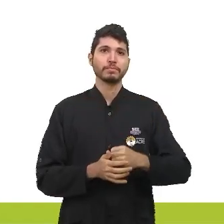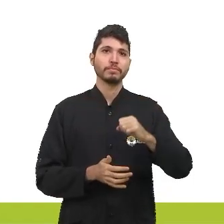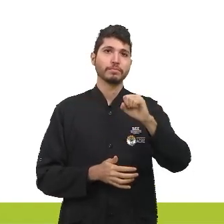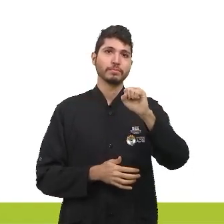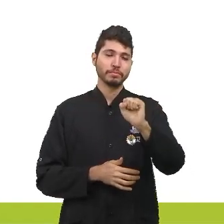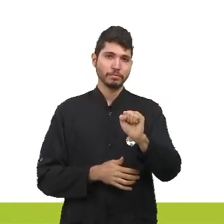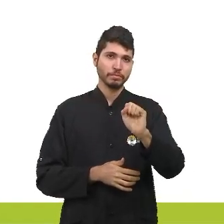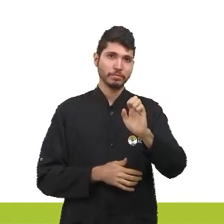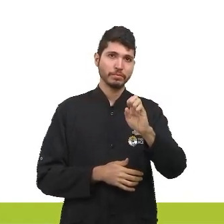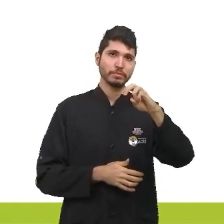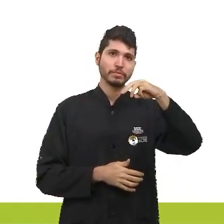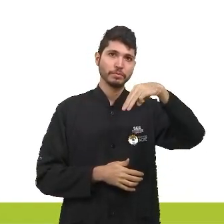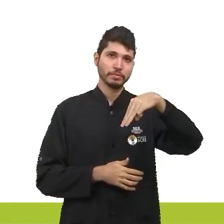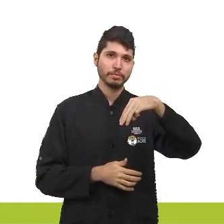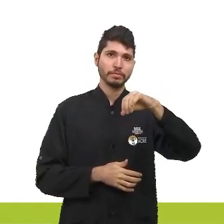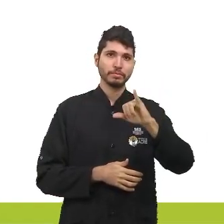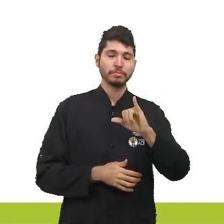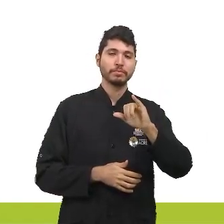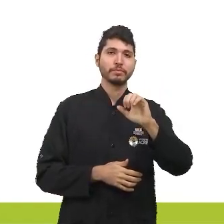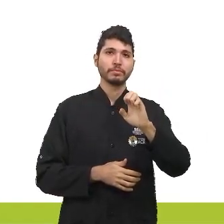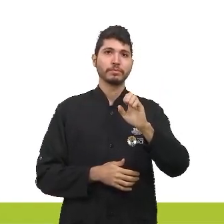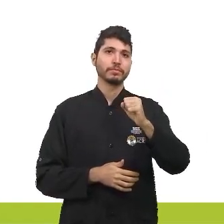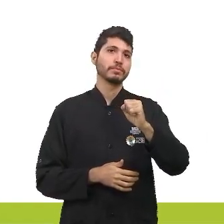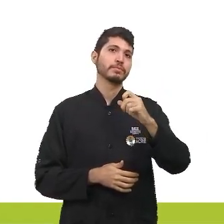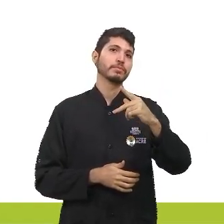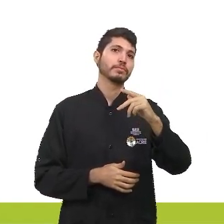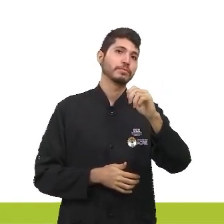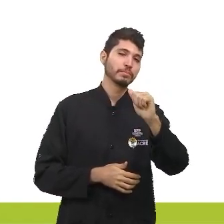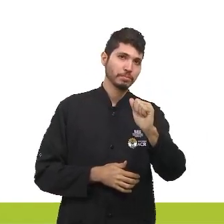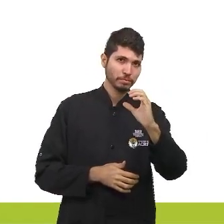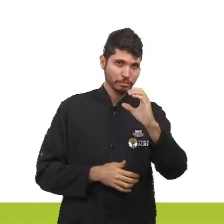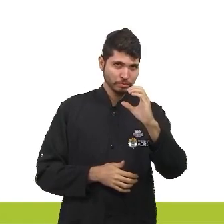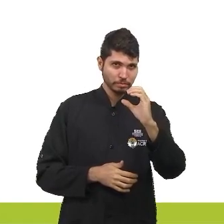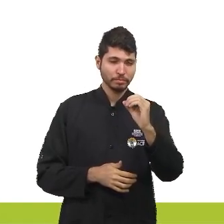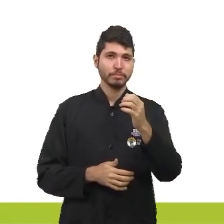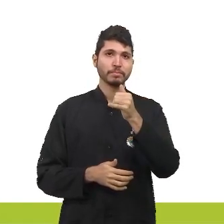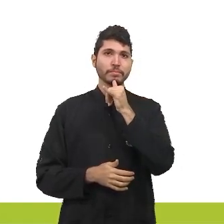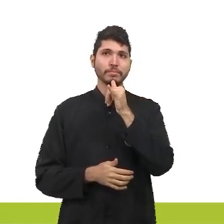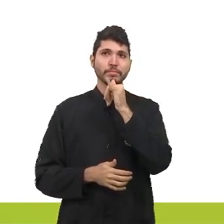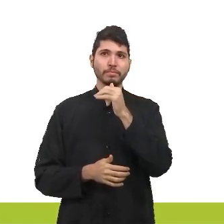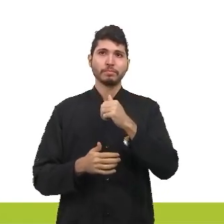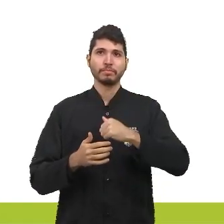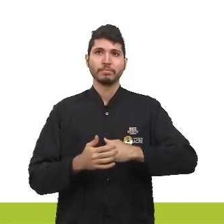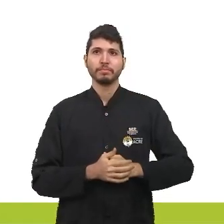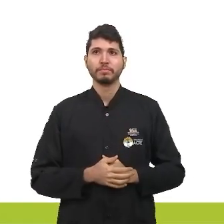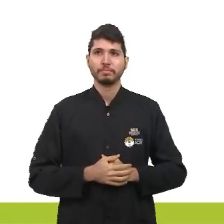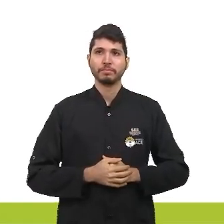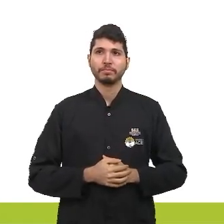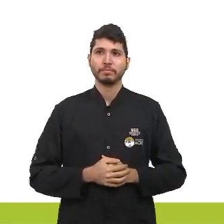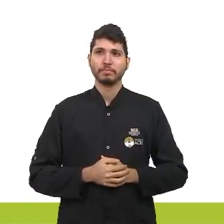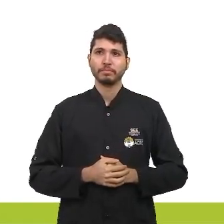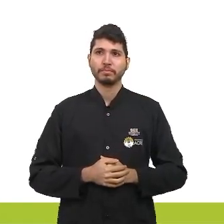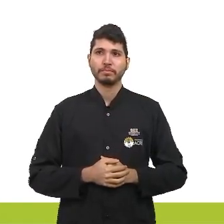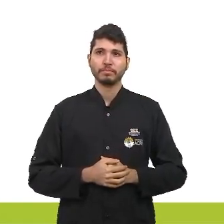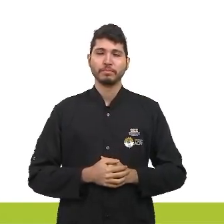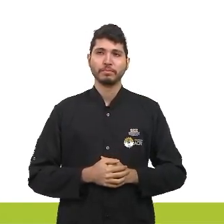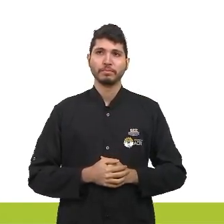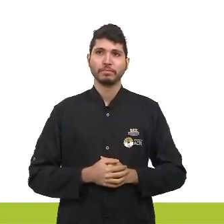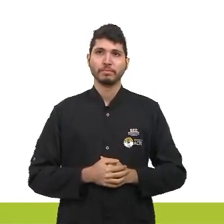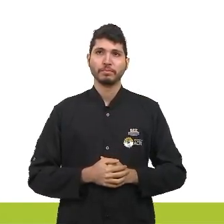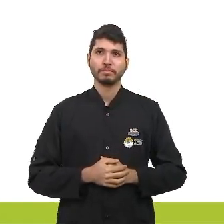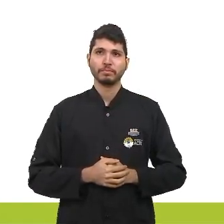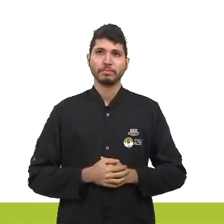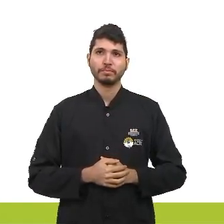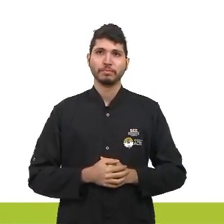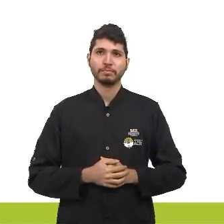mesmo semi-espaço. Por exemplo, se você considera o espaço que contém essa poligonal